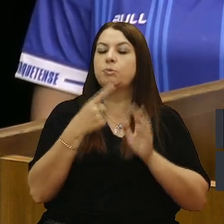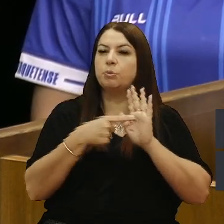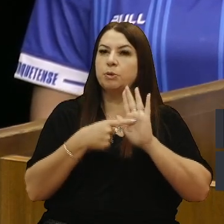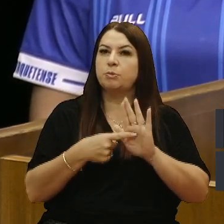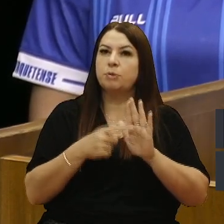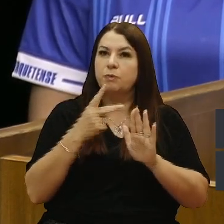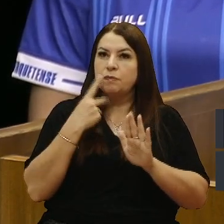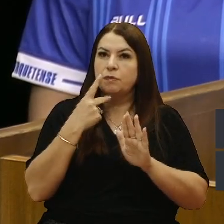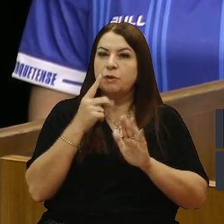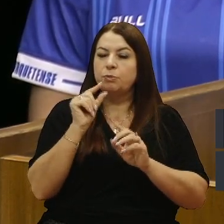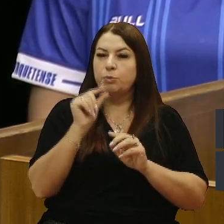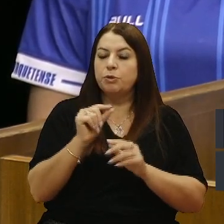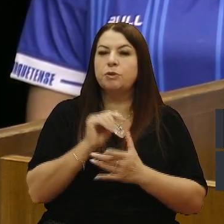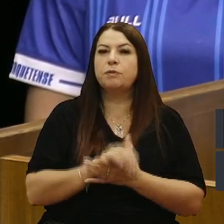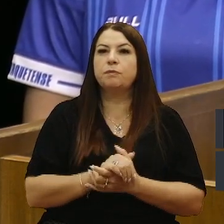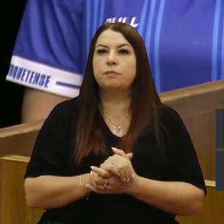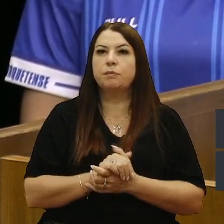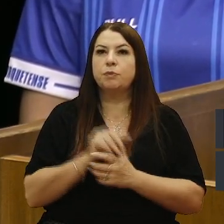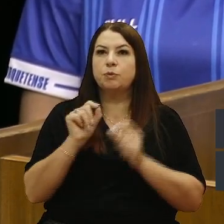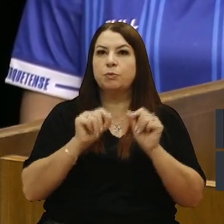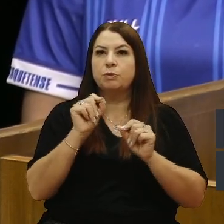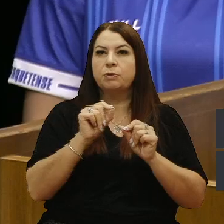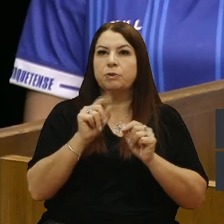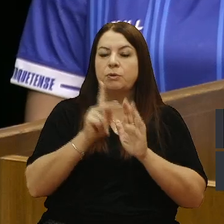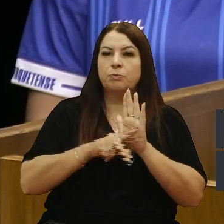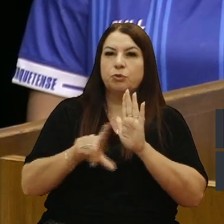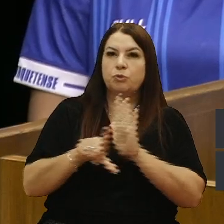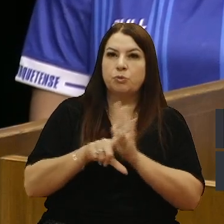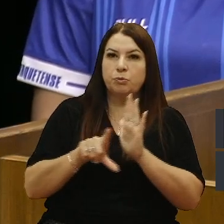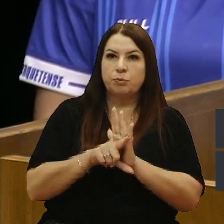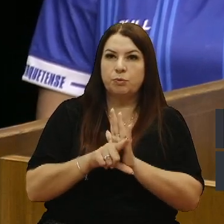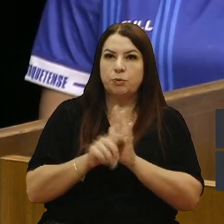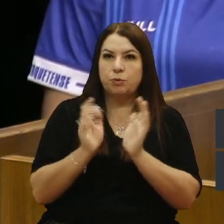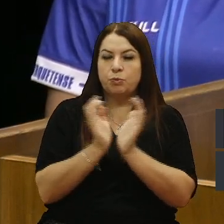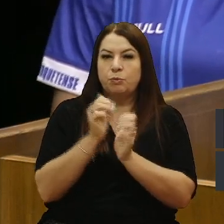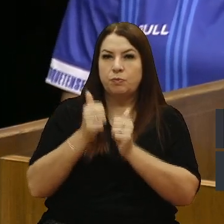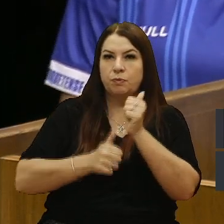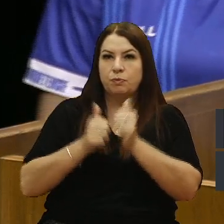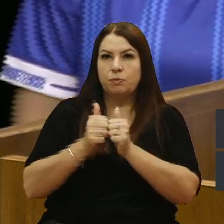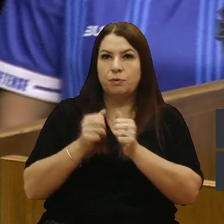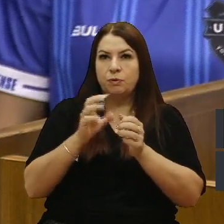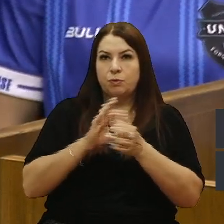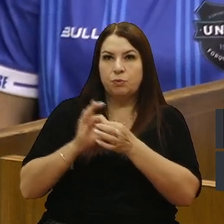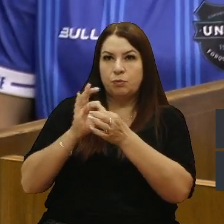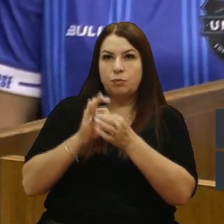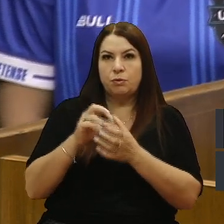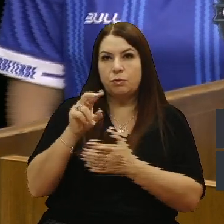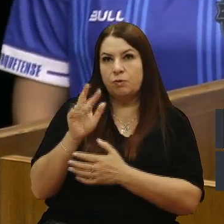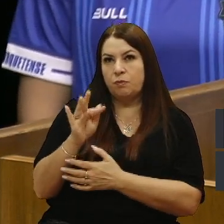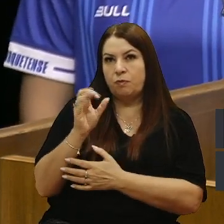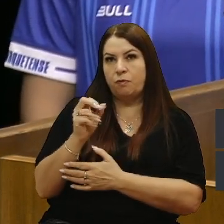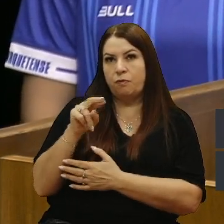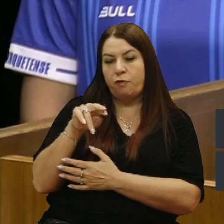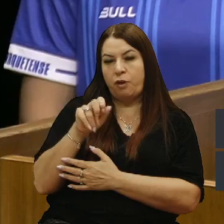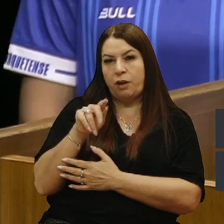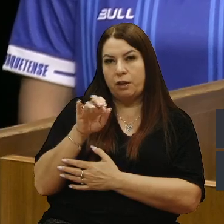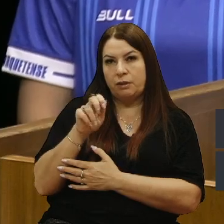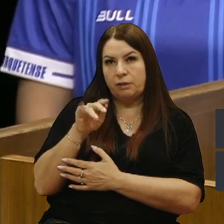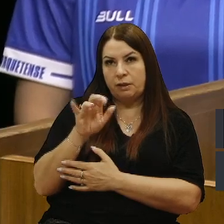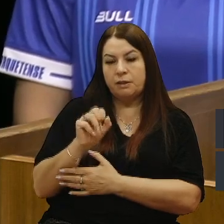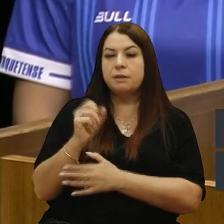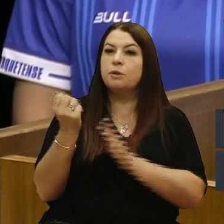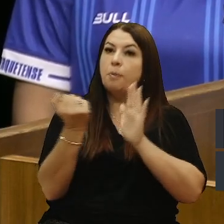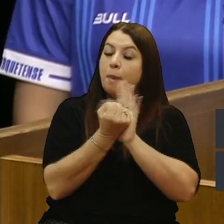e falarmos um pouco sobre o nosso projeto, né, do time feminino aí do União Forquetense. Um marco histórico no nosso